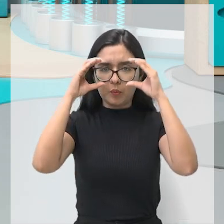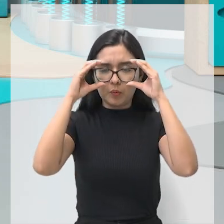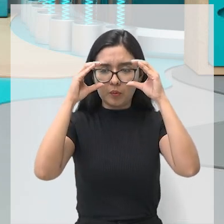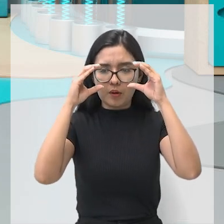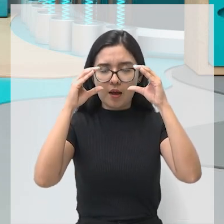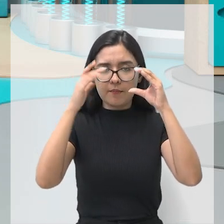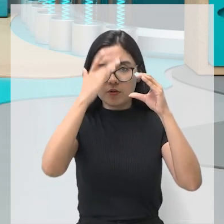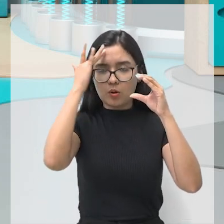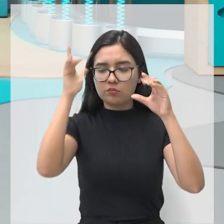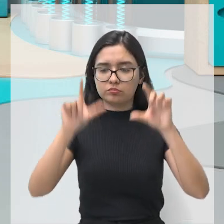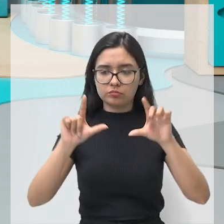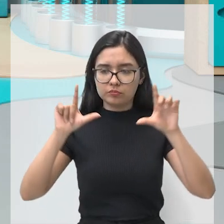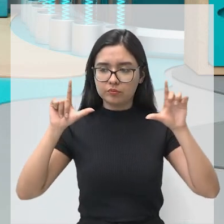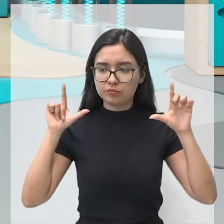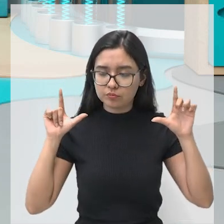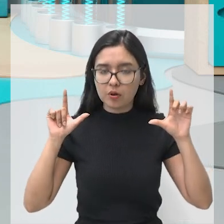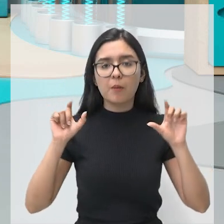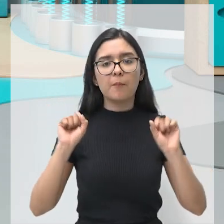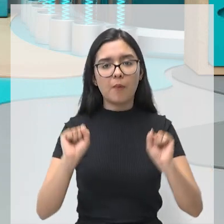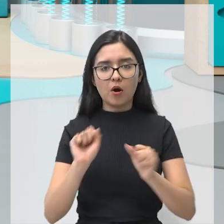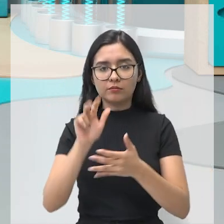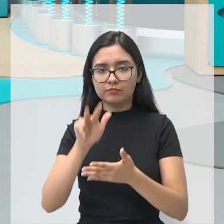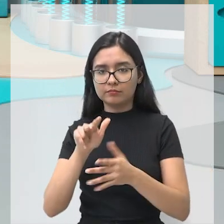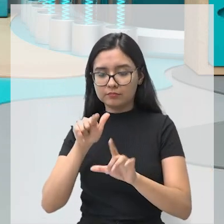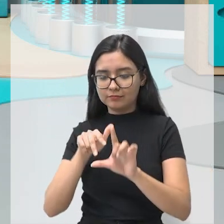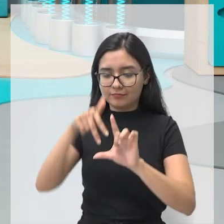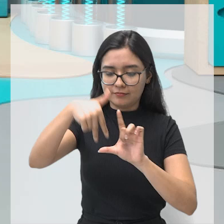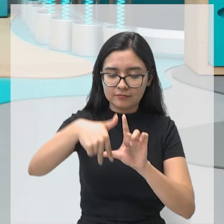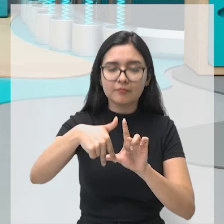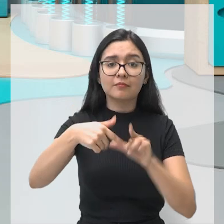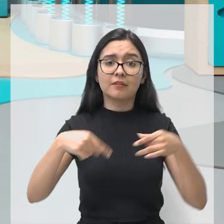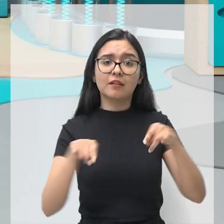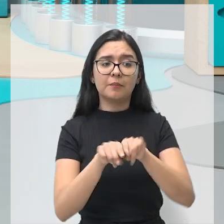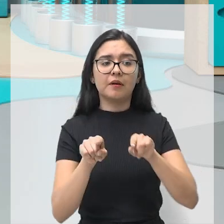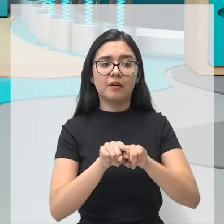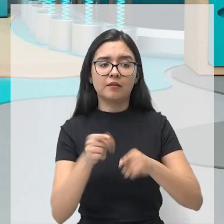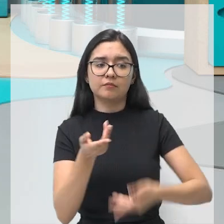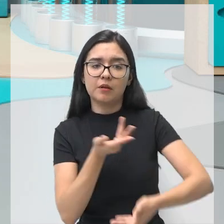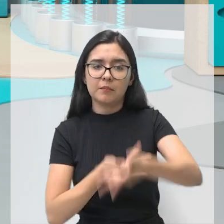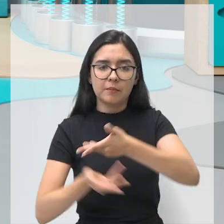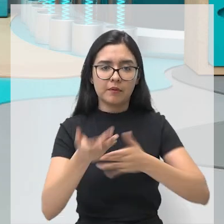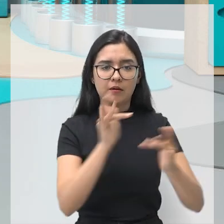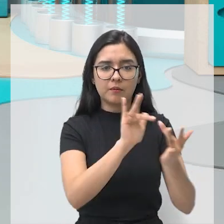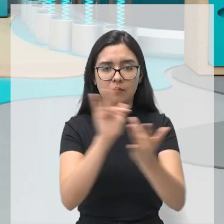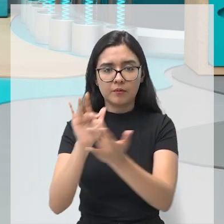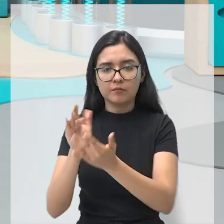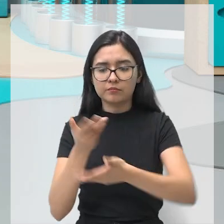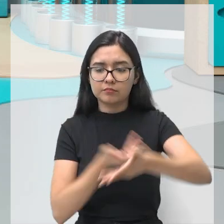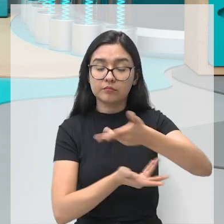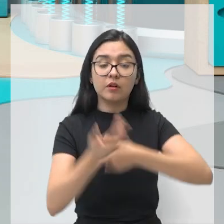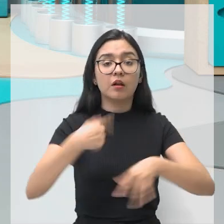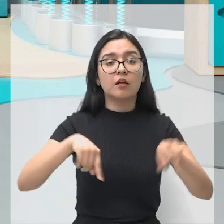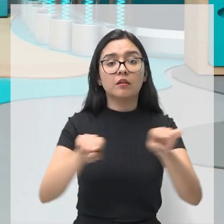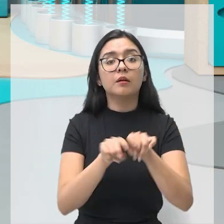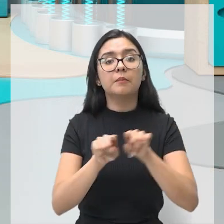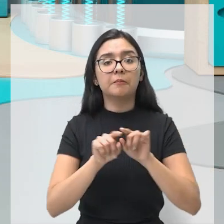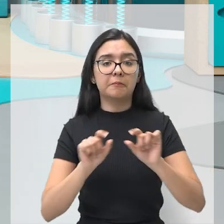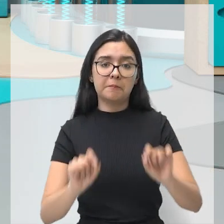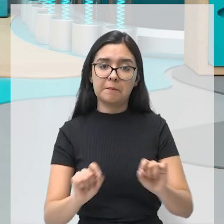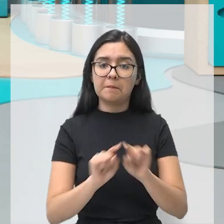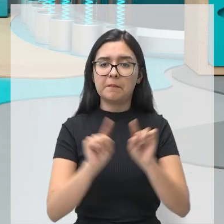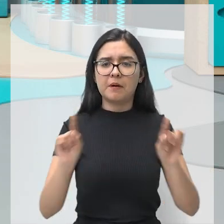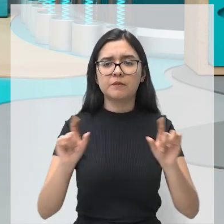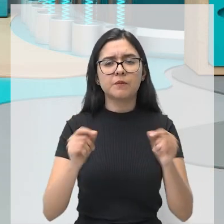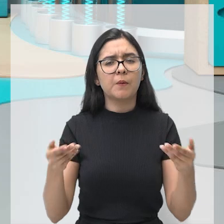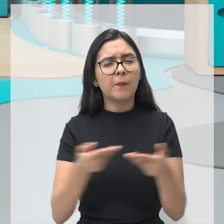em que o usuário ele pode se inserir e até interagir com os seus elementos. Ela, embora esteja no